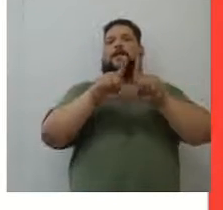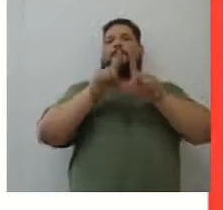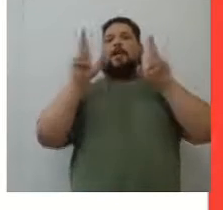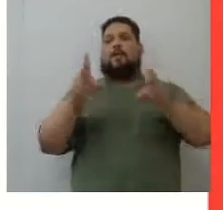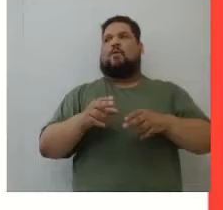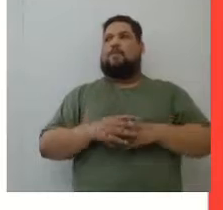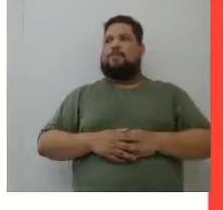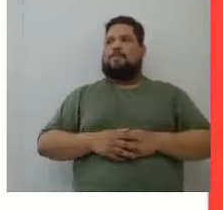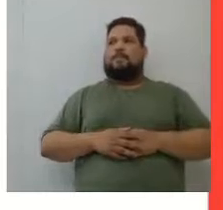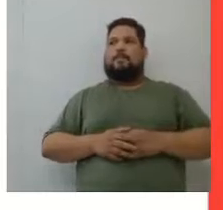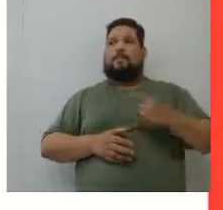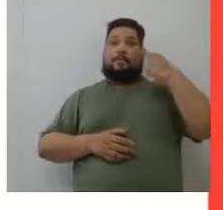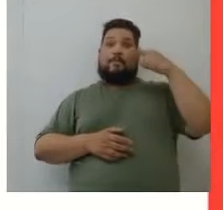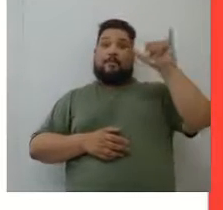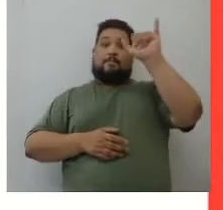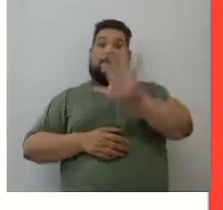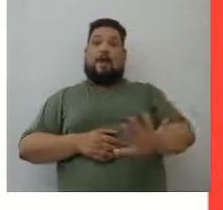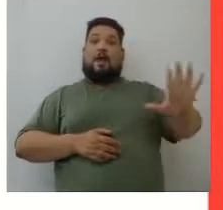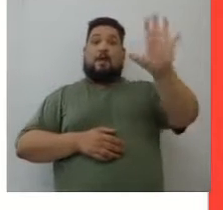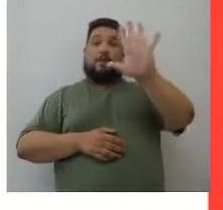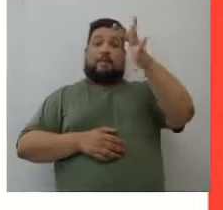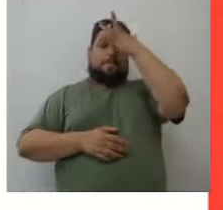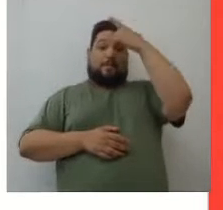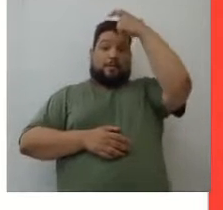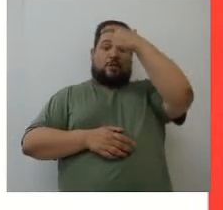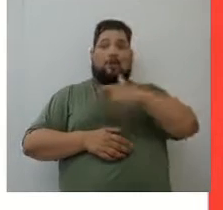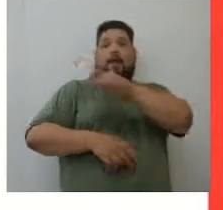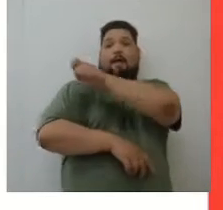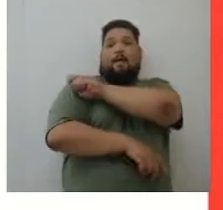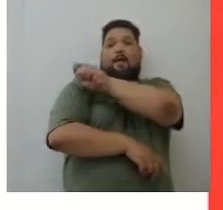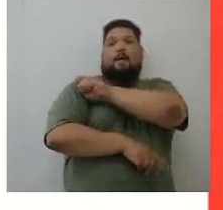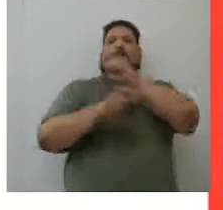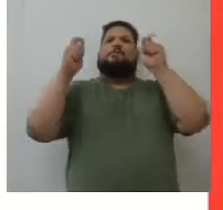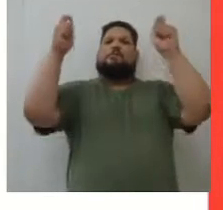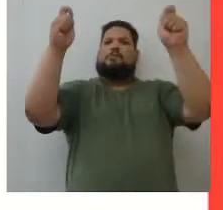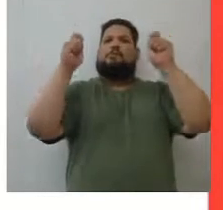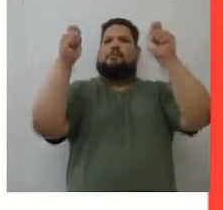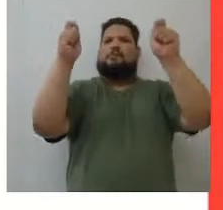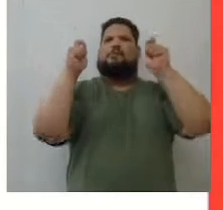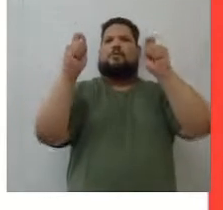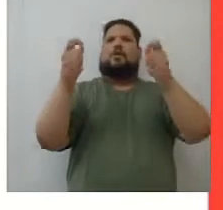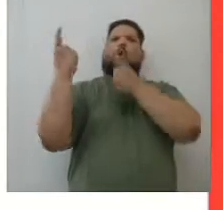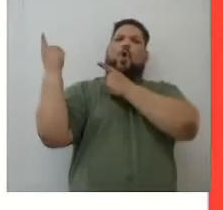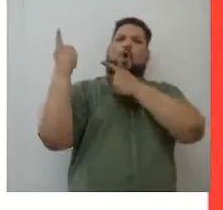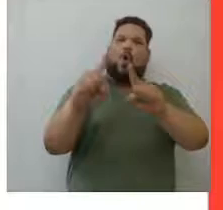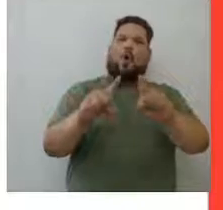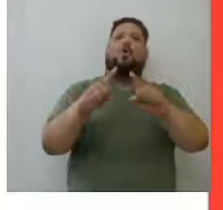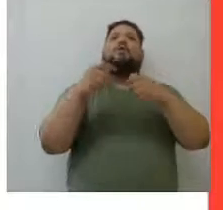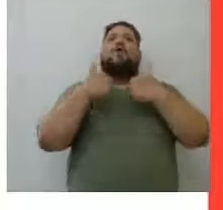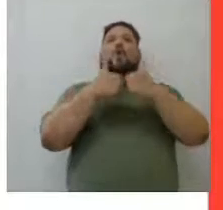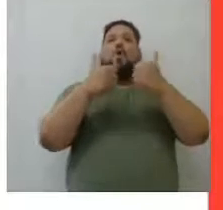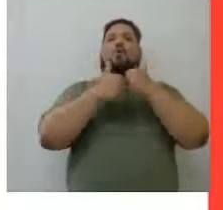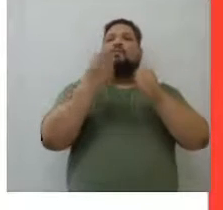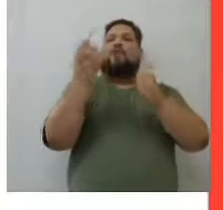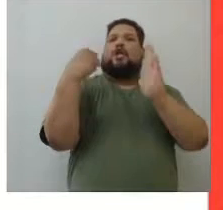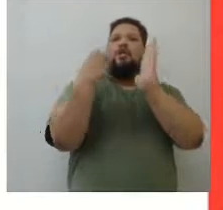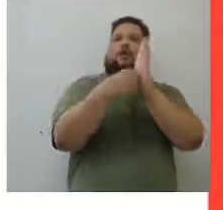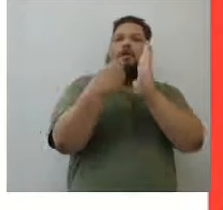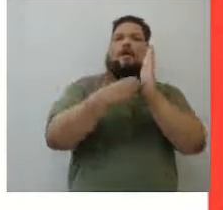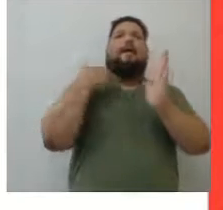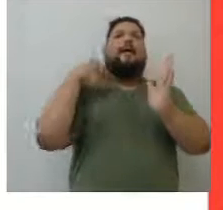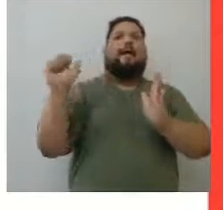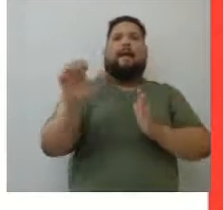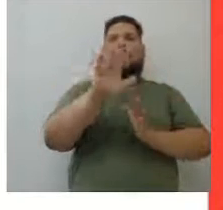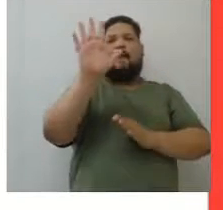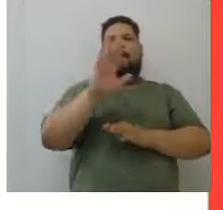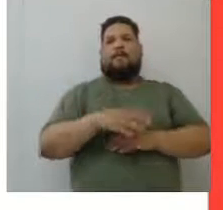Ó, tá aí a imagem, tá? Todo mundo, os estudantes aí se levantando contra as passagens mais caras em 2014, vamos lá.